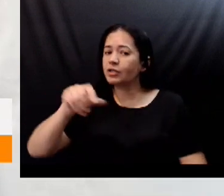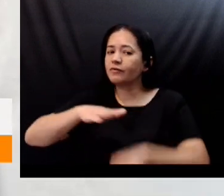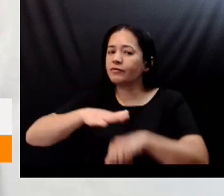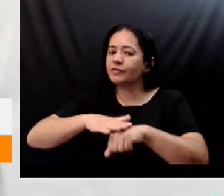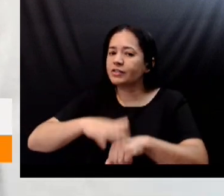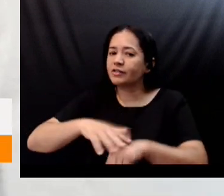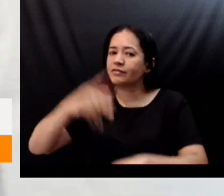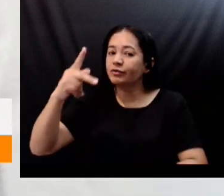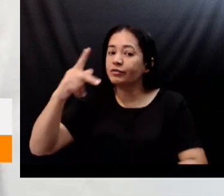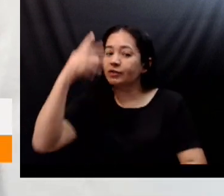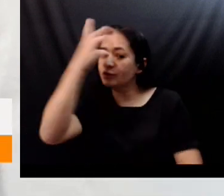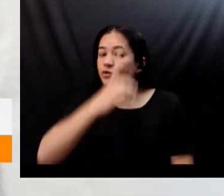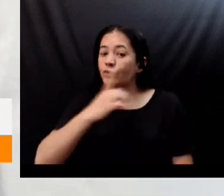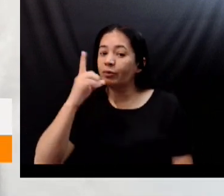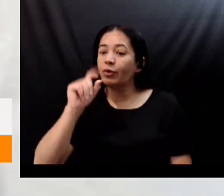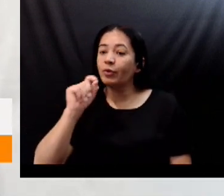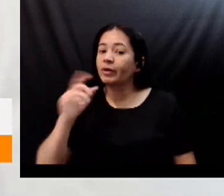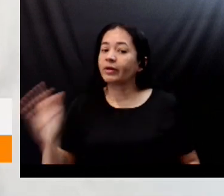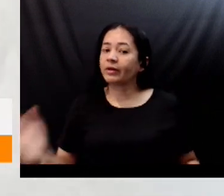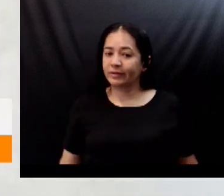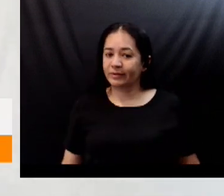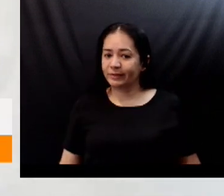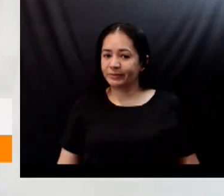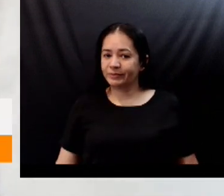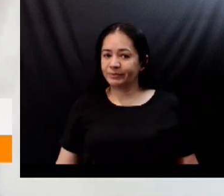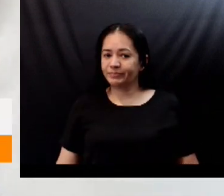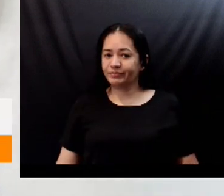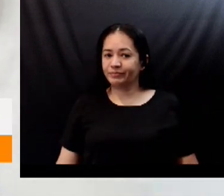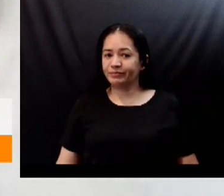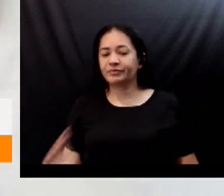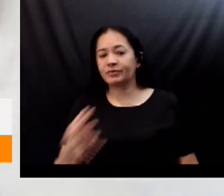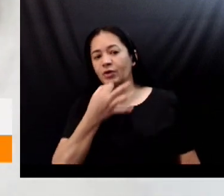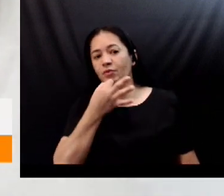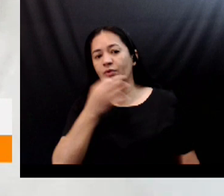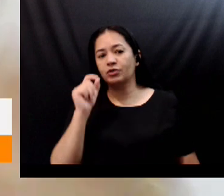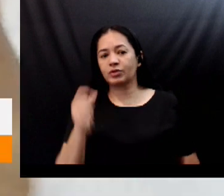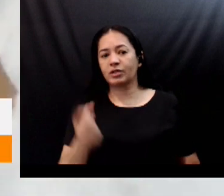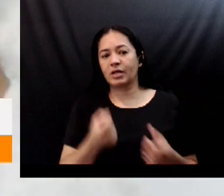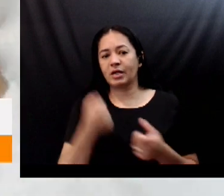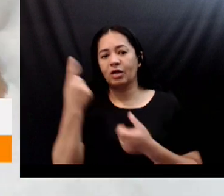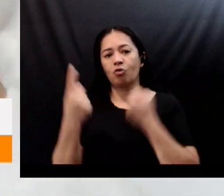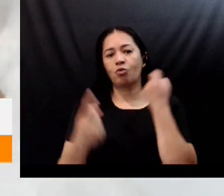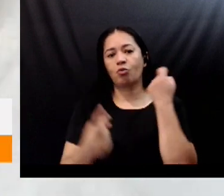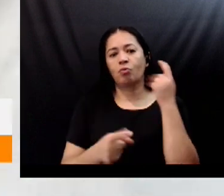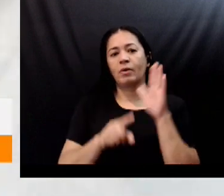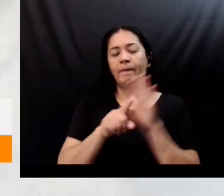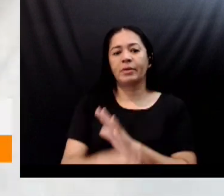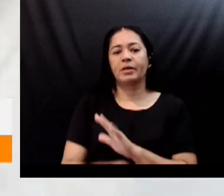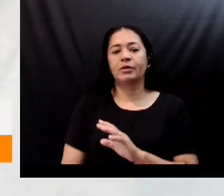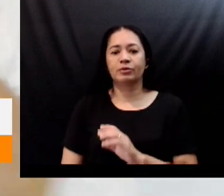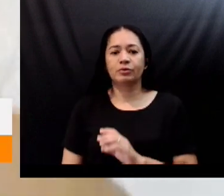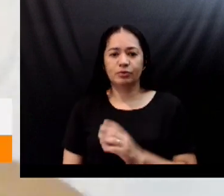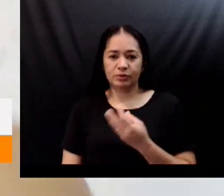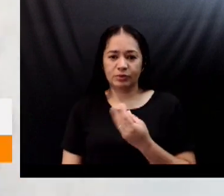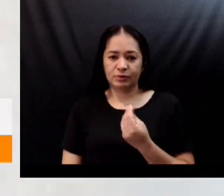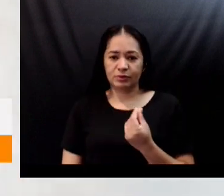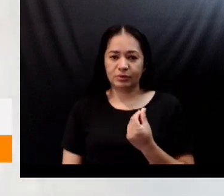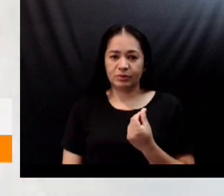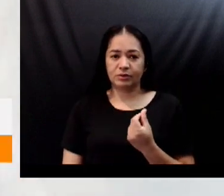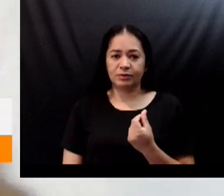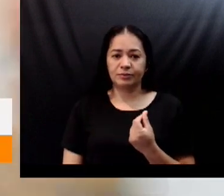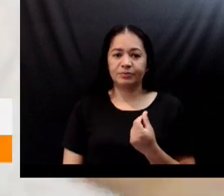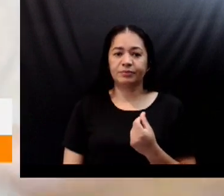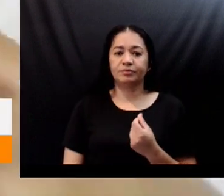domingos. E eu acho que algumas perguntas aí servem até para outra moça que perguntou também. A gente